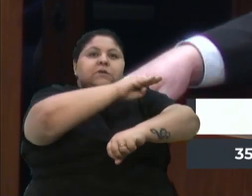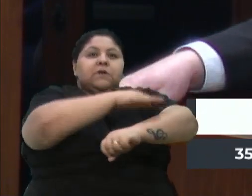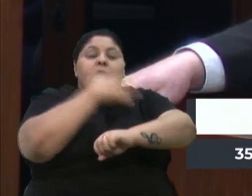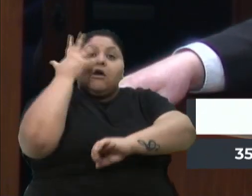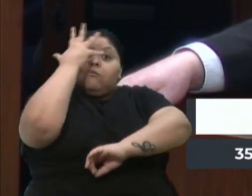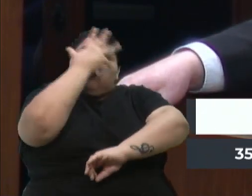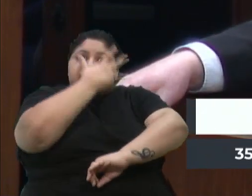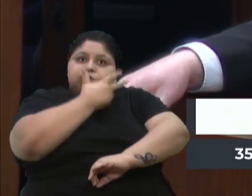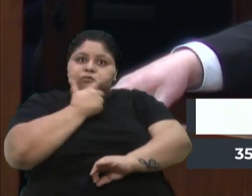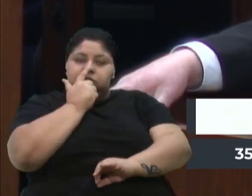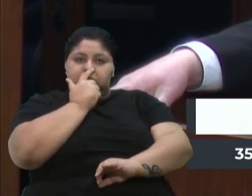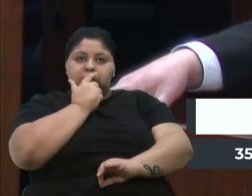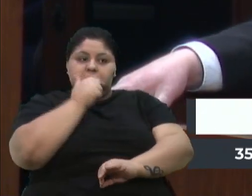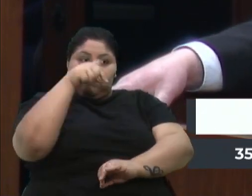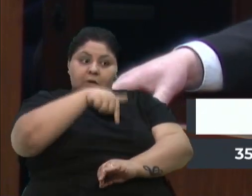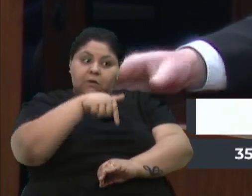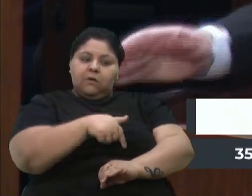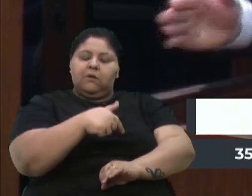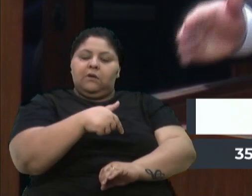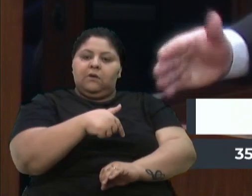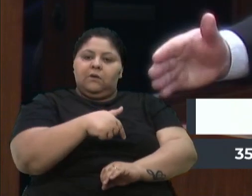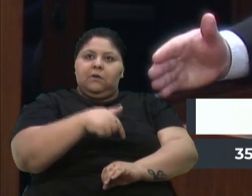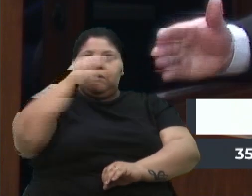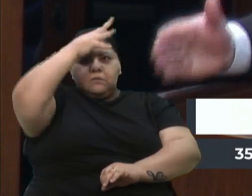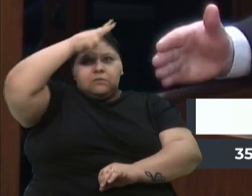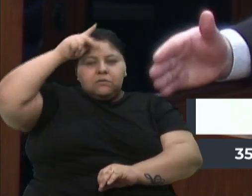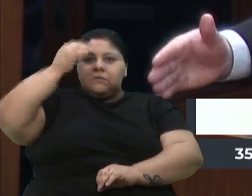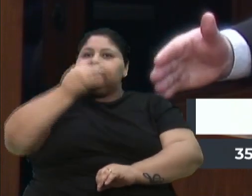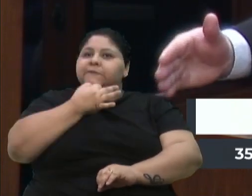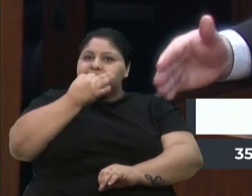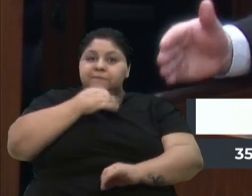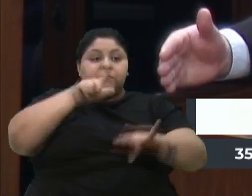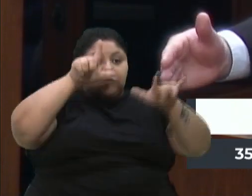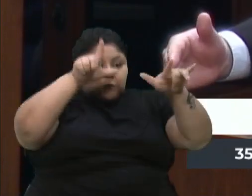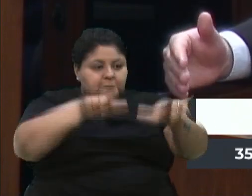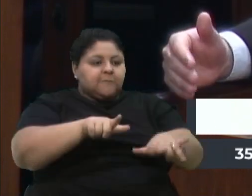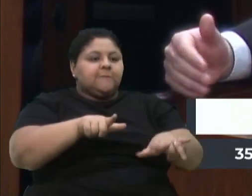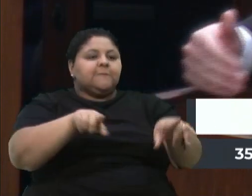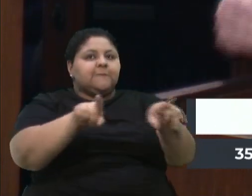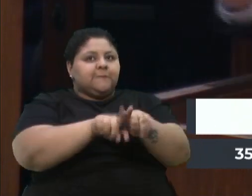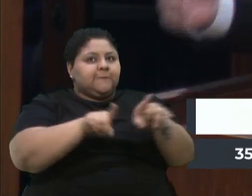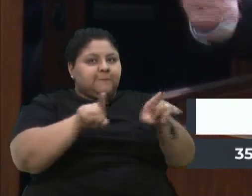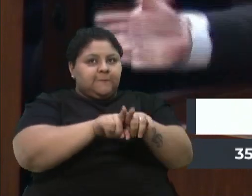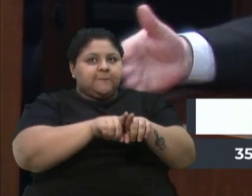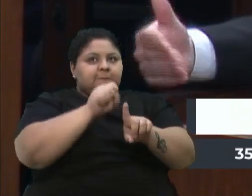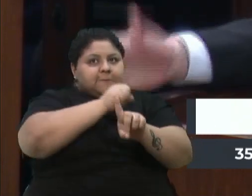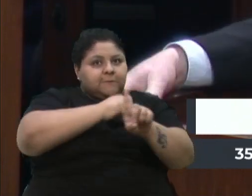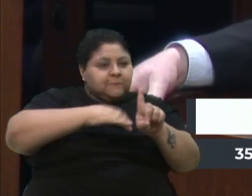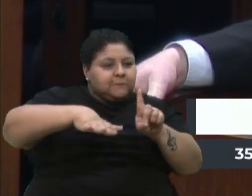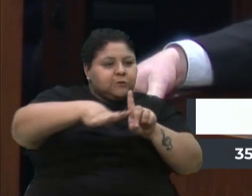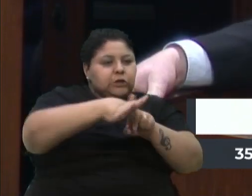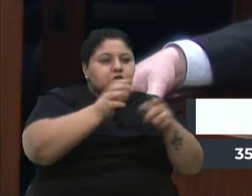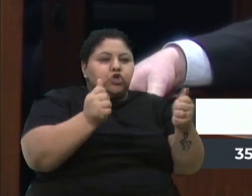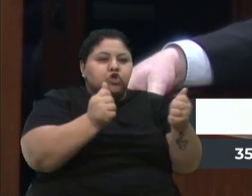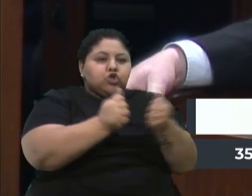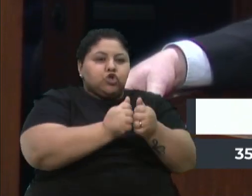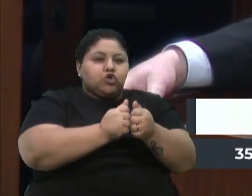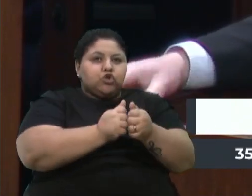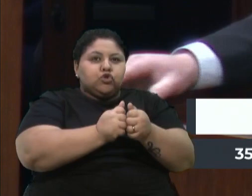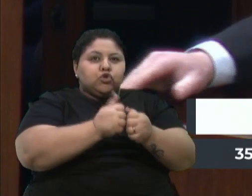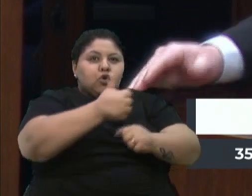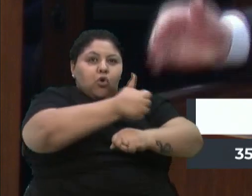nós temos no município de Caxias do Sul. Esse local também vai ser socializado junto aos guias de turismo e às